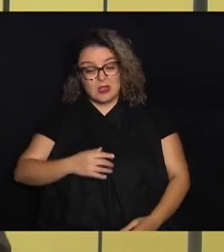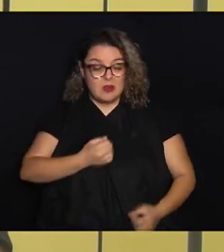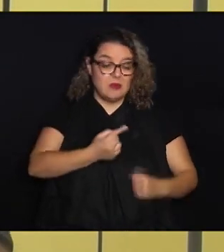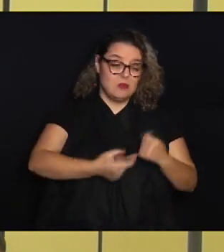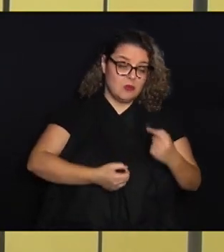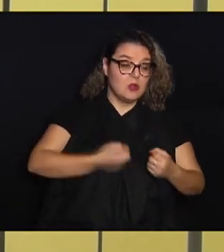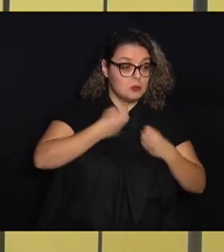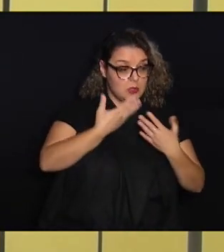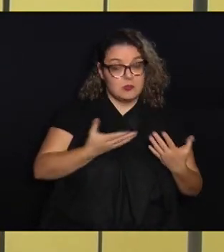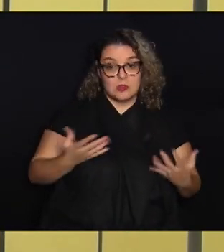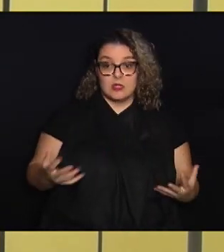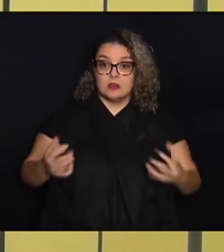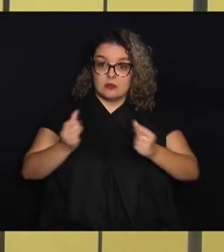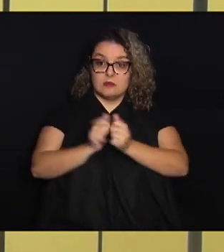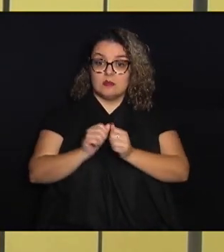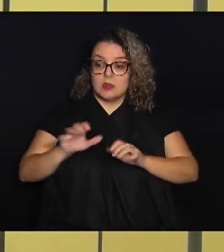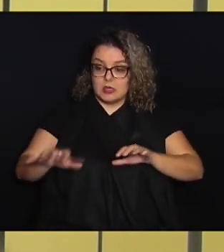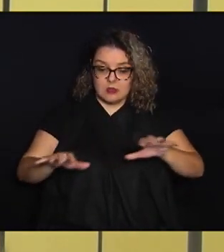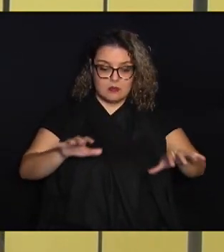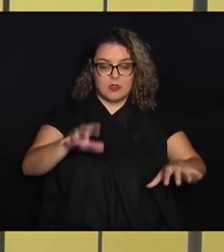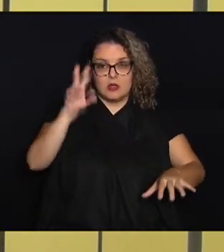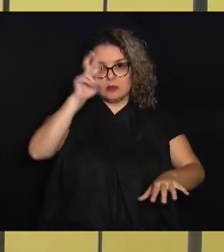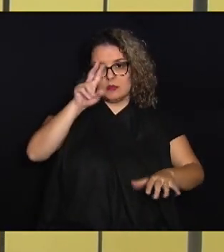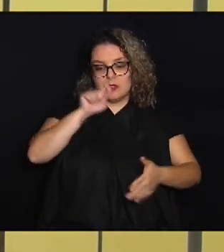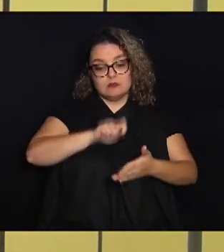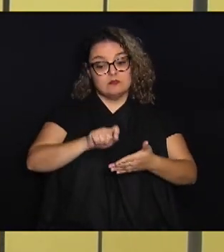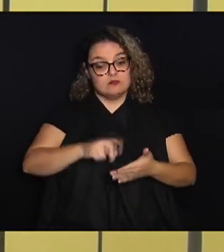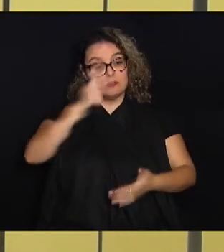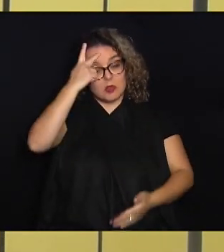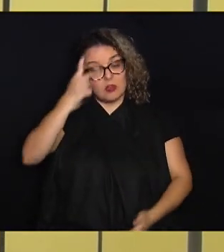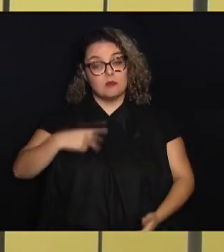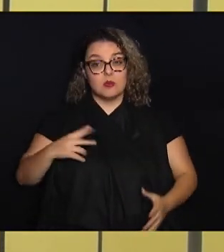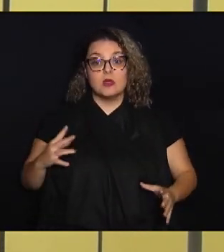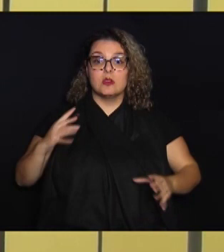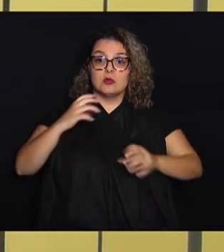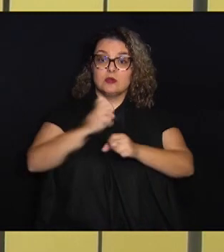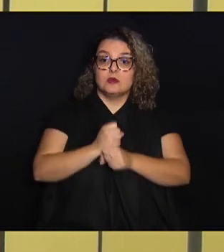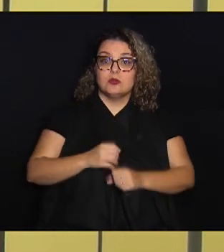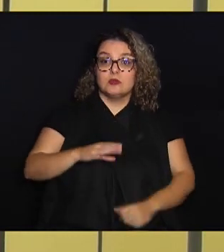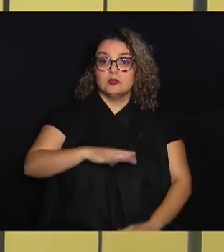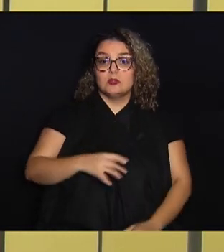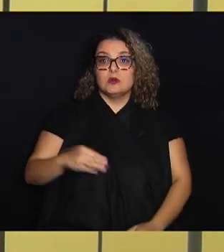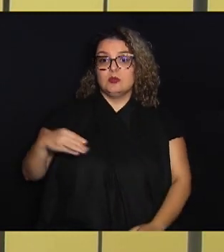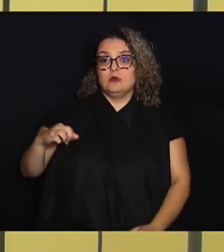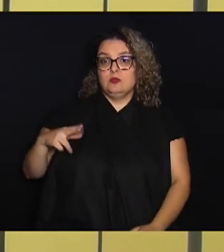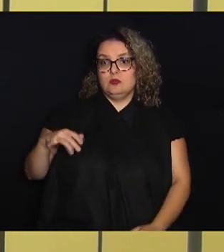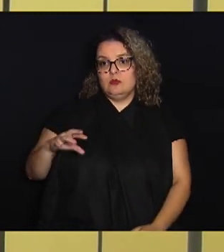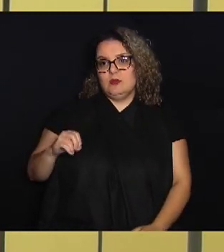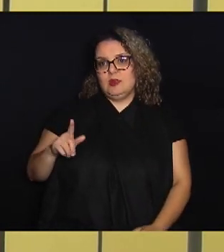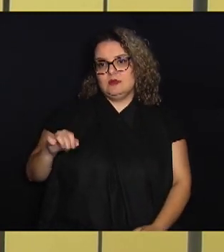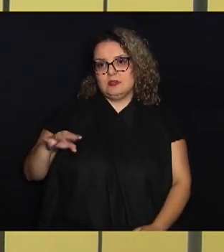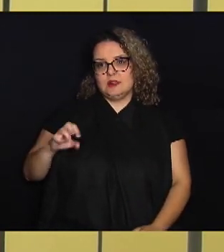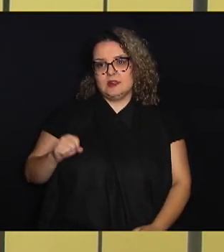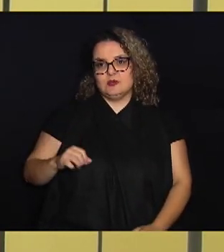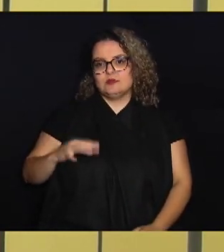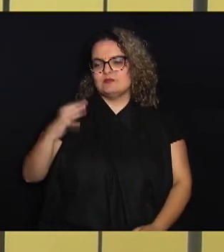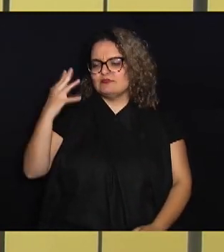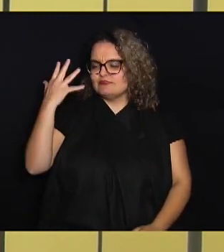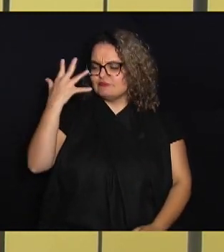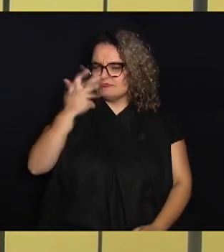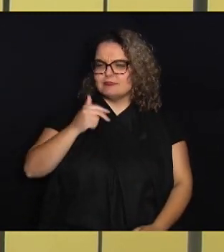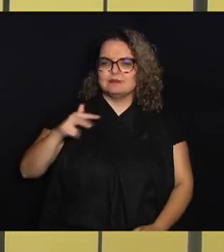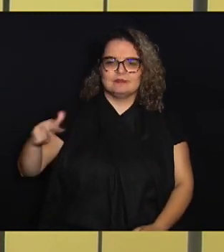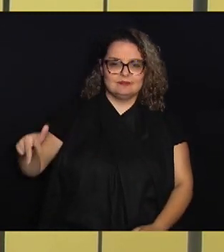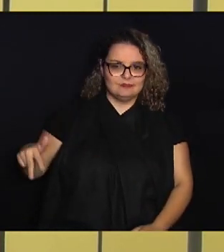cada um compondo a sua própria história e, no geral, compondo a história da cidade também. E o Mário Gatti tem uma história muito, muito bonita. O cara